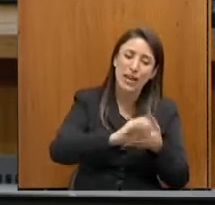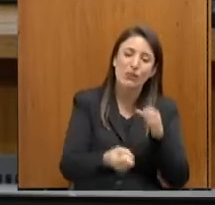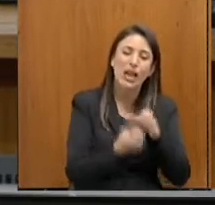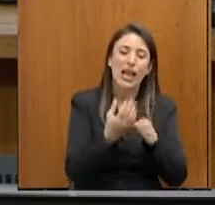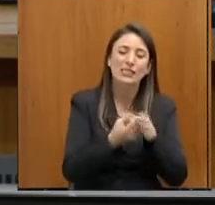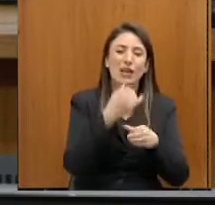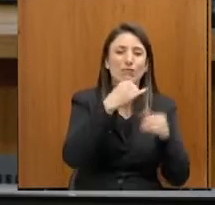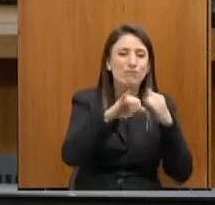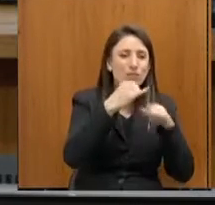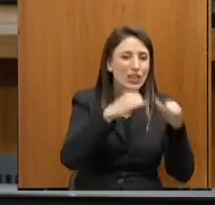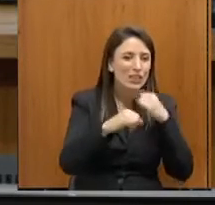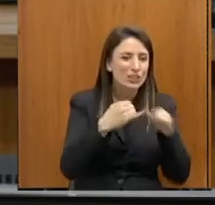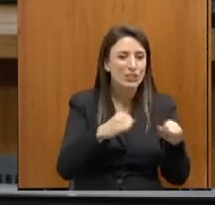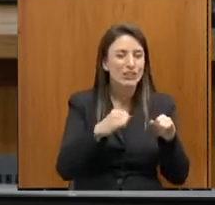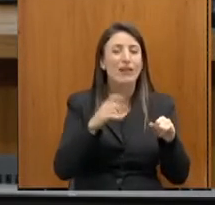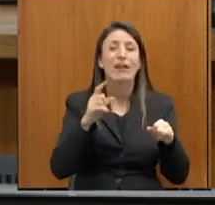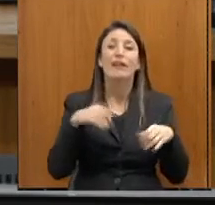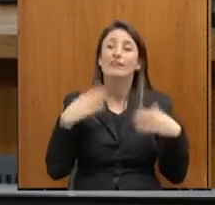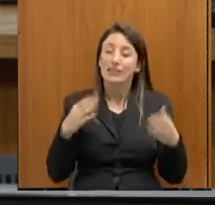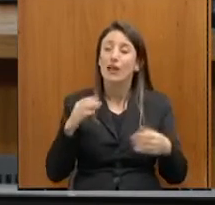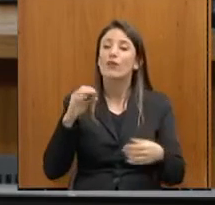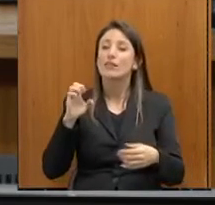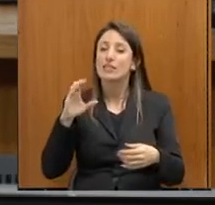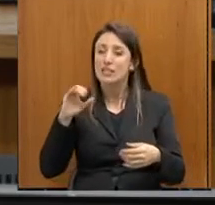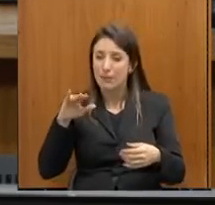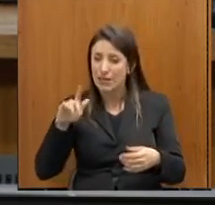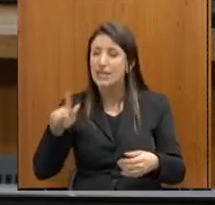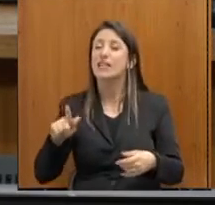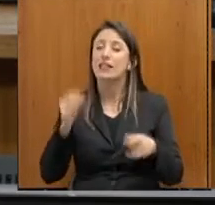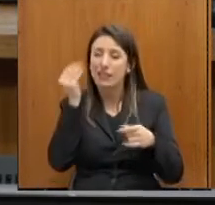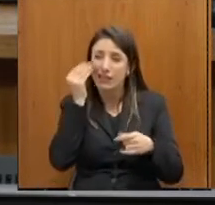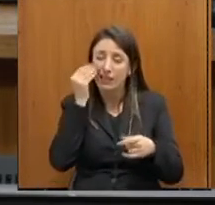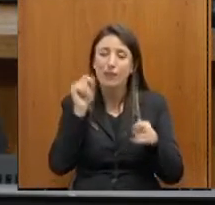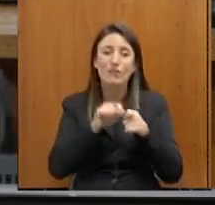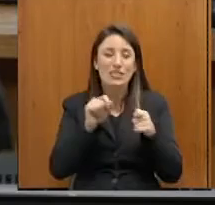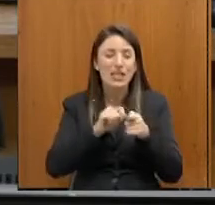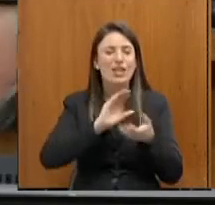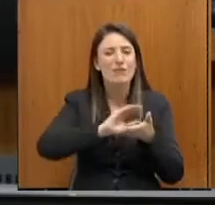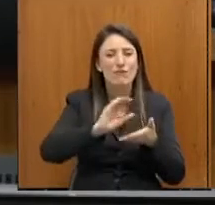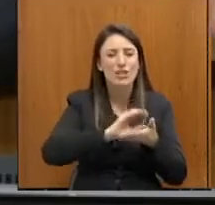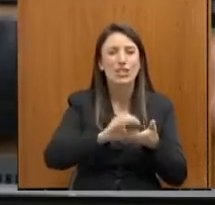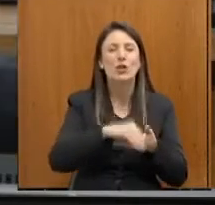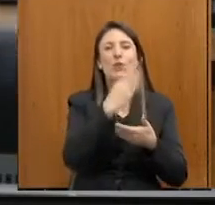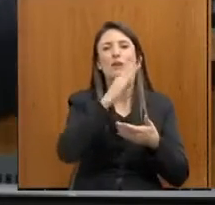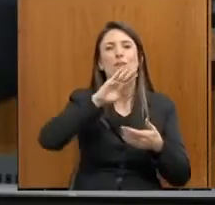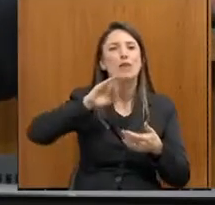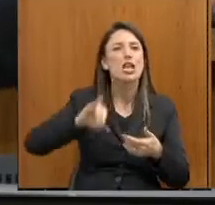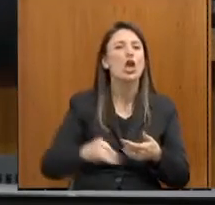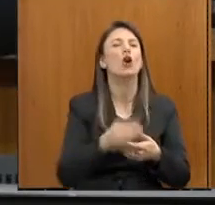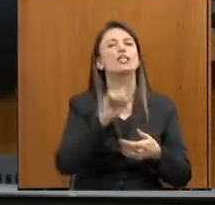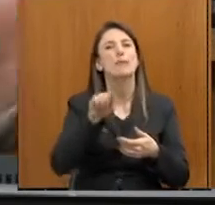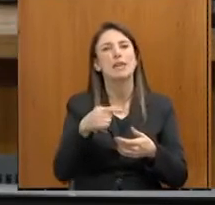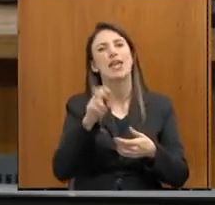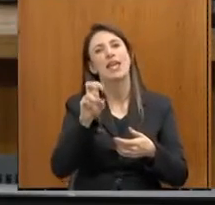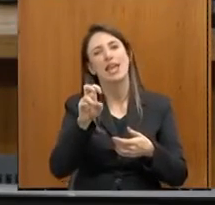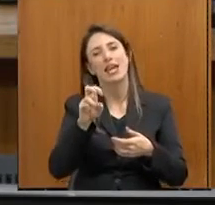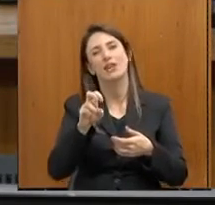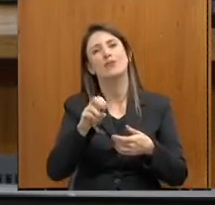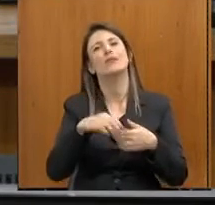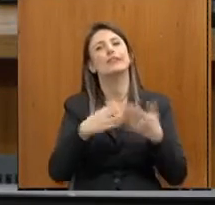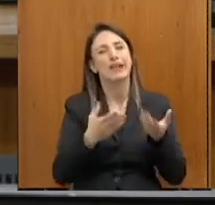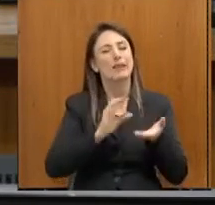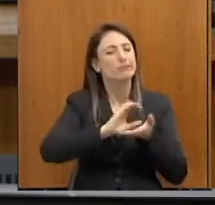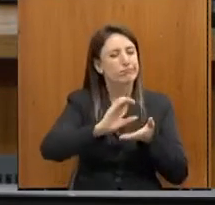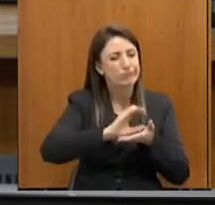programa ambicioso aí de investir 4 e 6 bilhões de reais ou mais de 1 GB e é o que o mercado hoje está fazendo entendeu